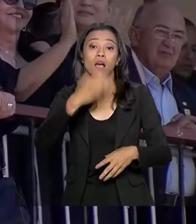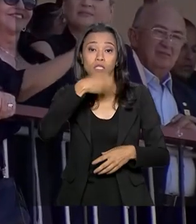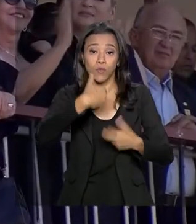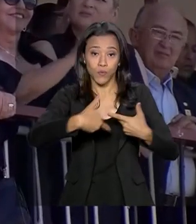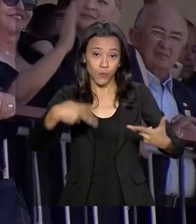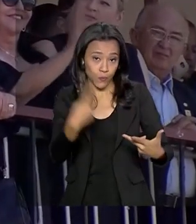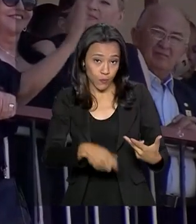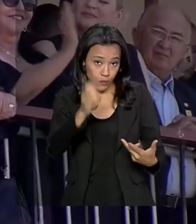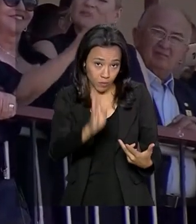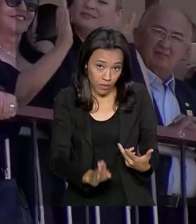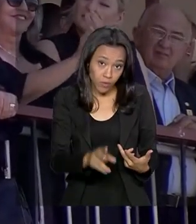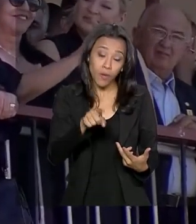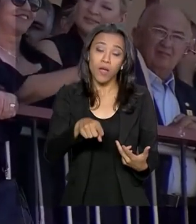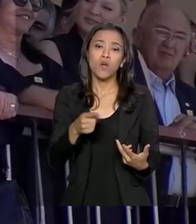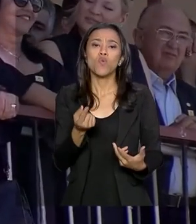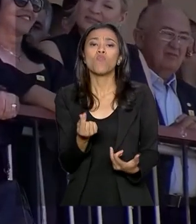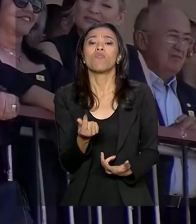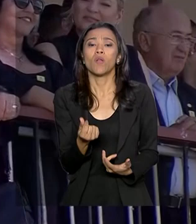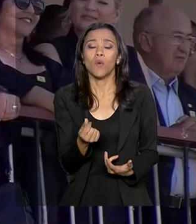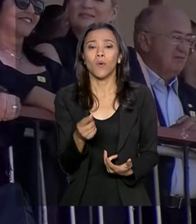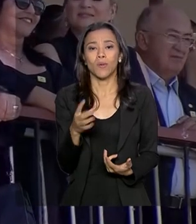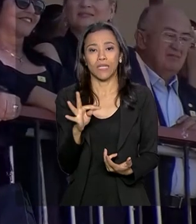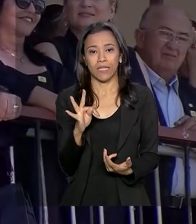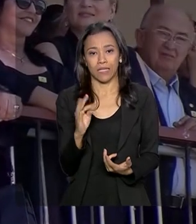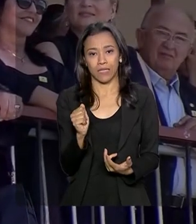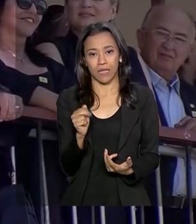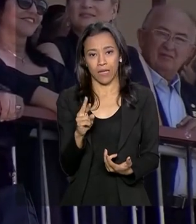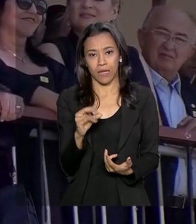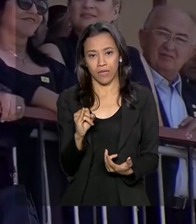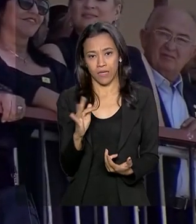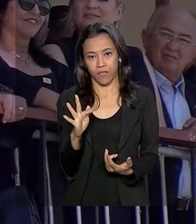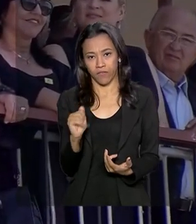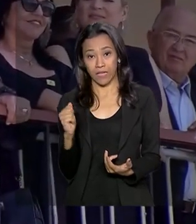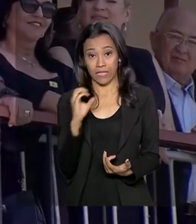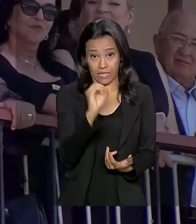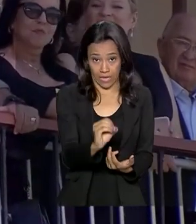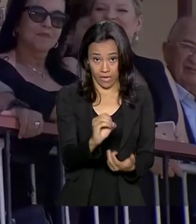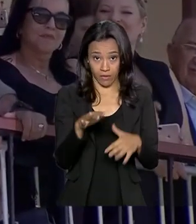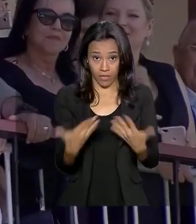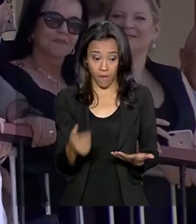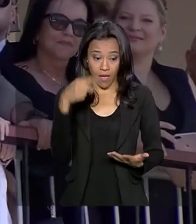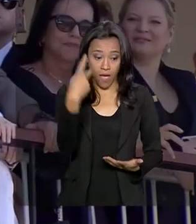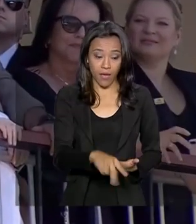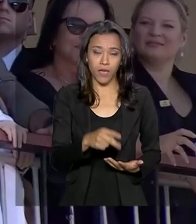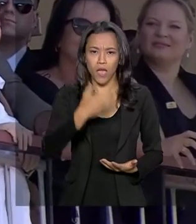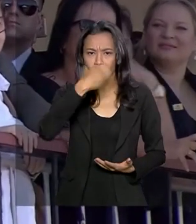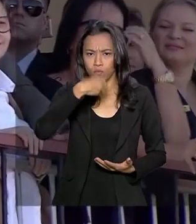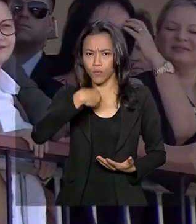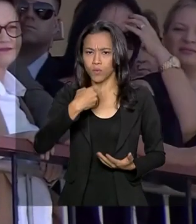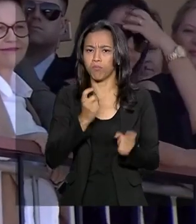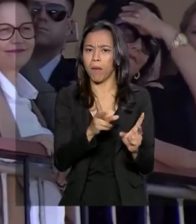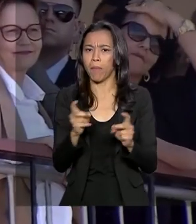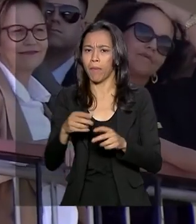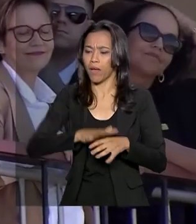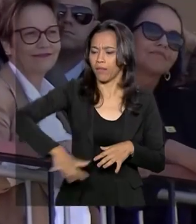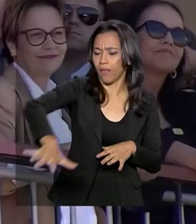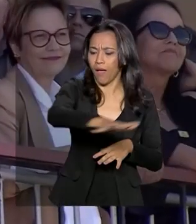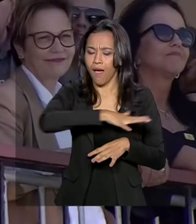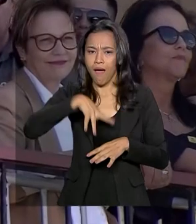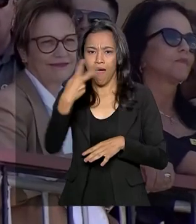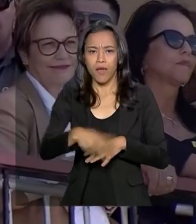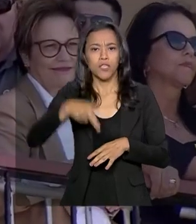será zero. Então, a fruticultura aqui de Parnaíba, do Piauí,